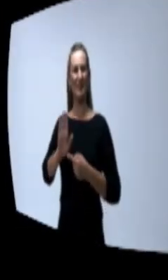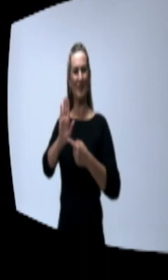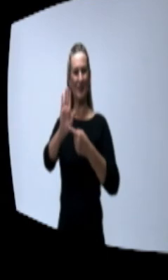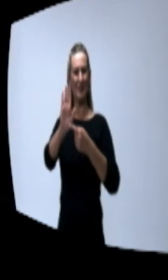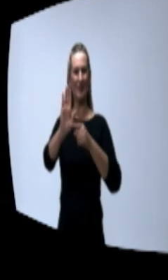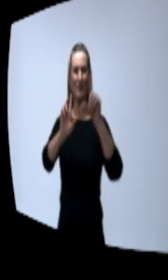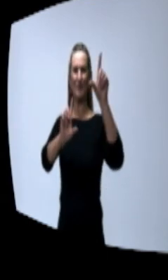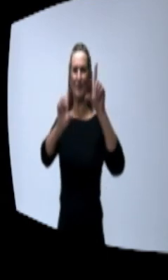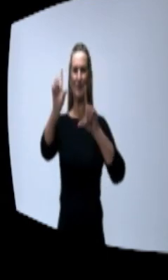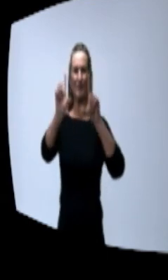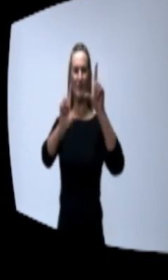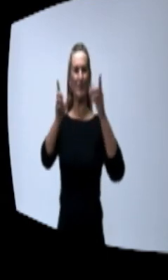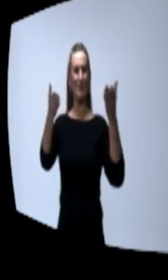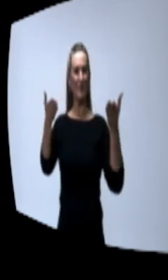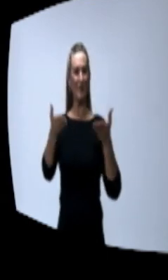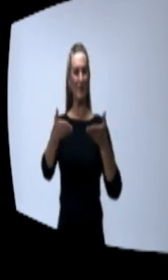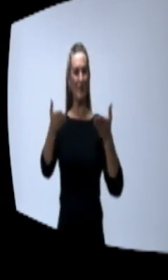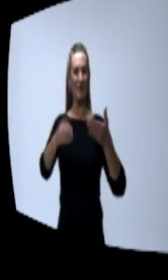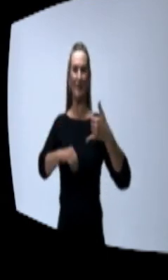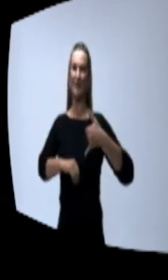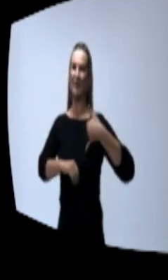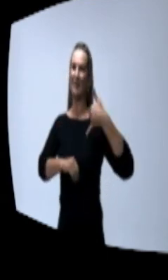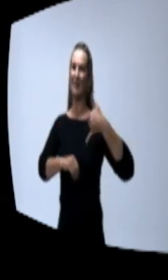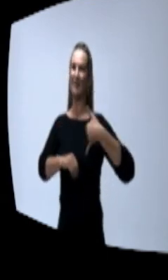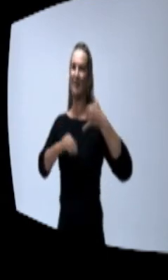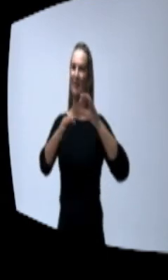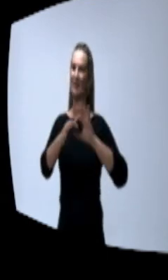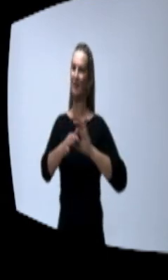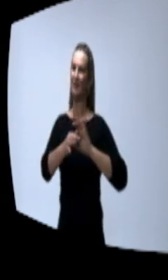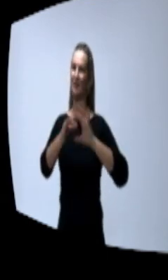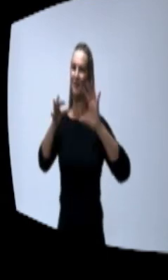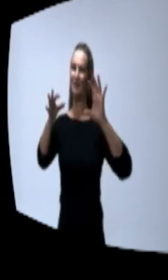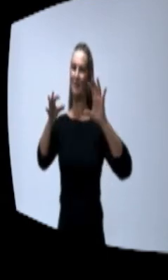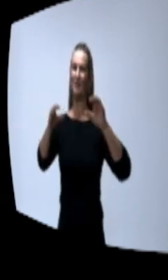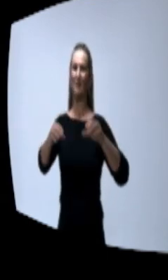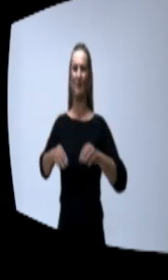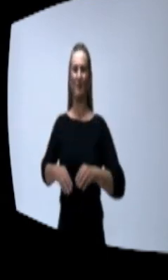O programa a seguir tem classificação indicativa livre.